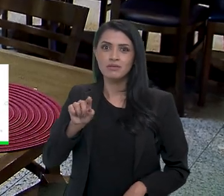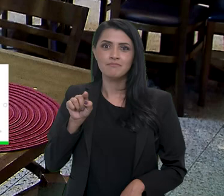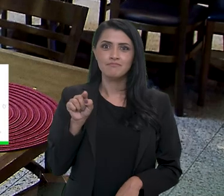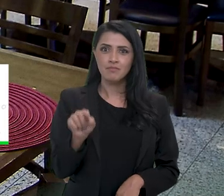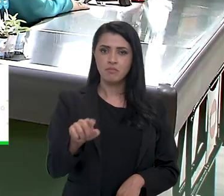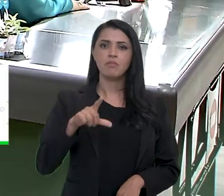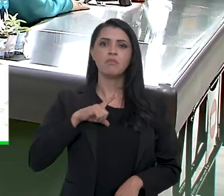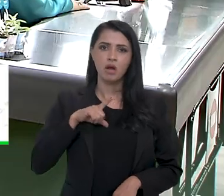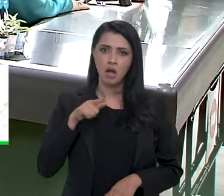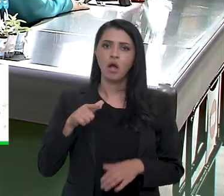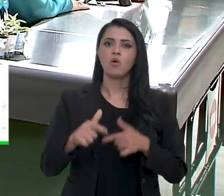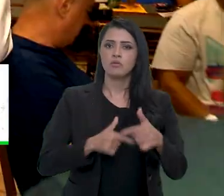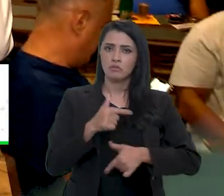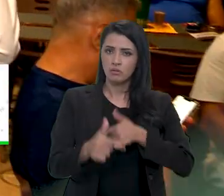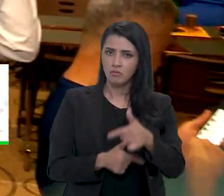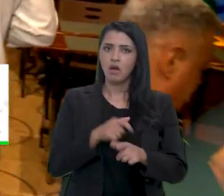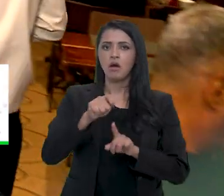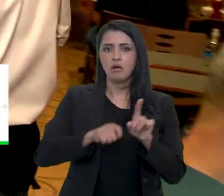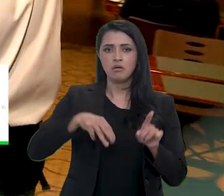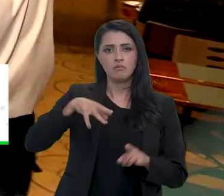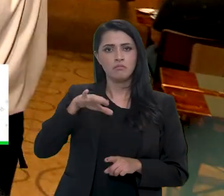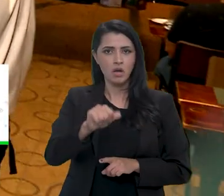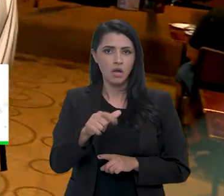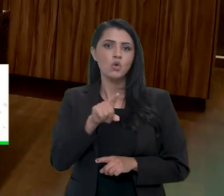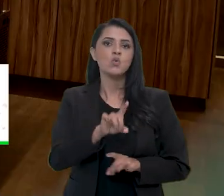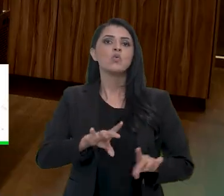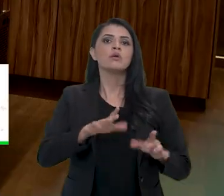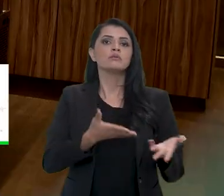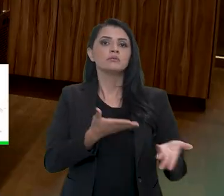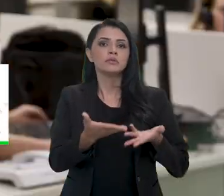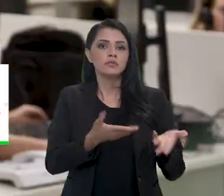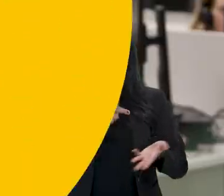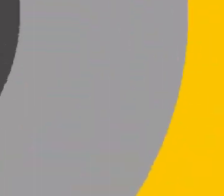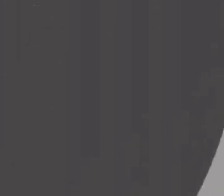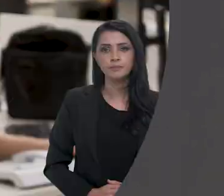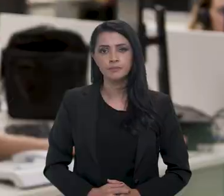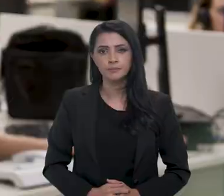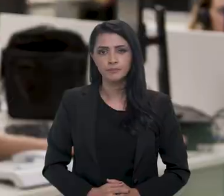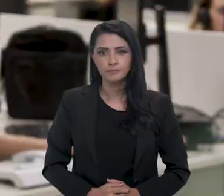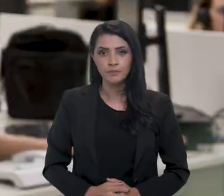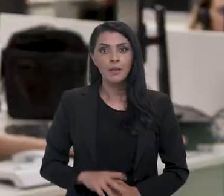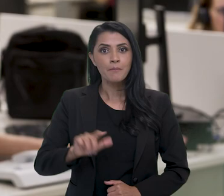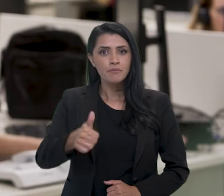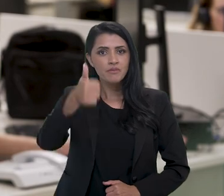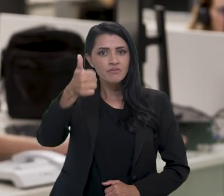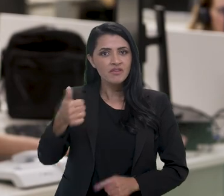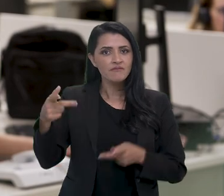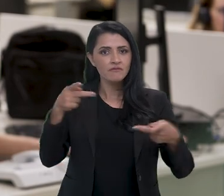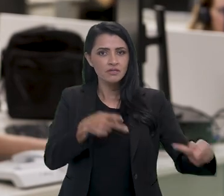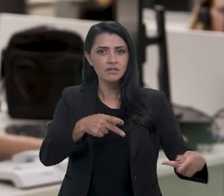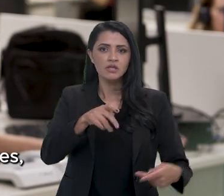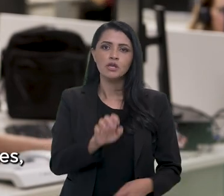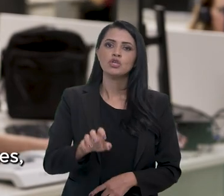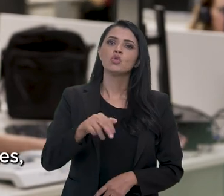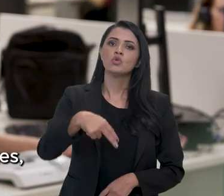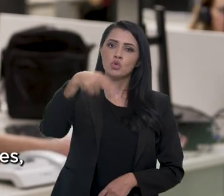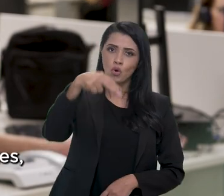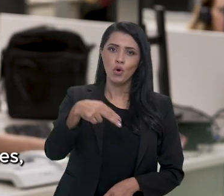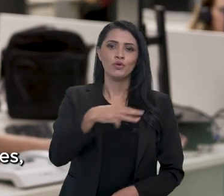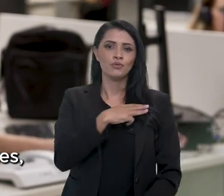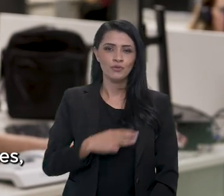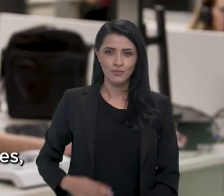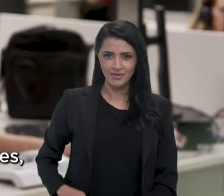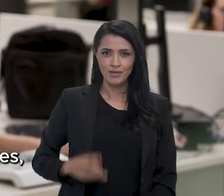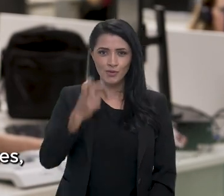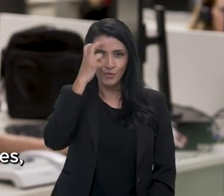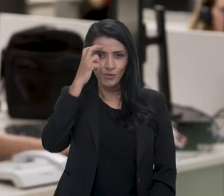mil vagas formais em maio. O destaque foi o setor de serviços. Em sua primeira visita à região norte do país, a ministra